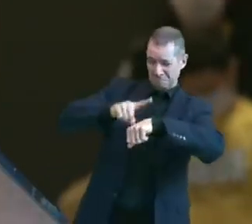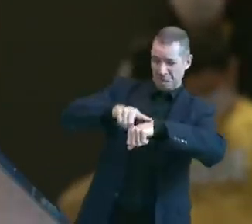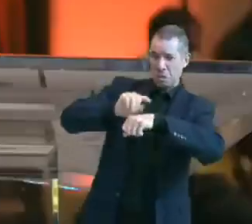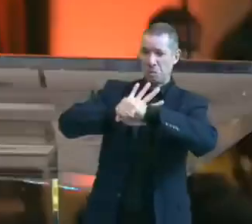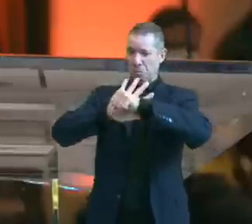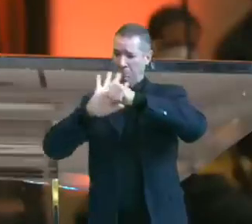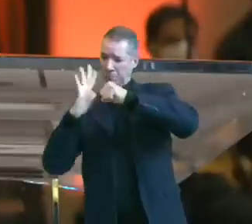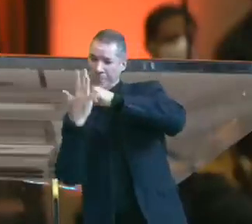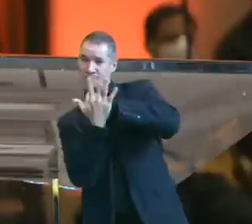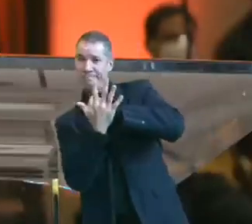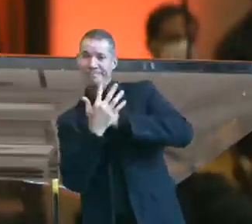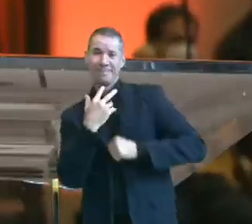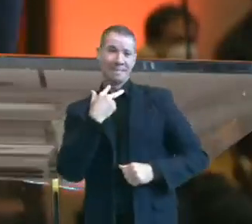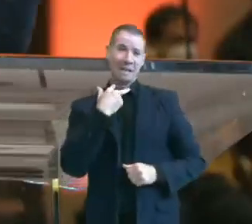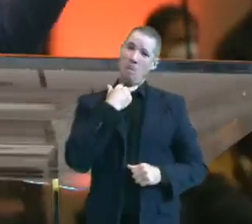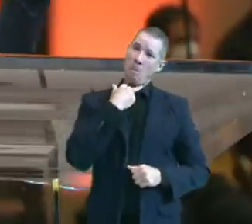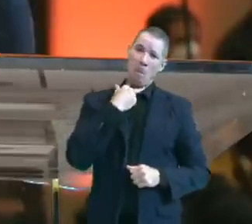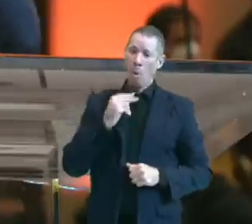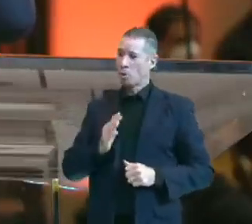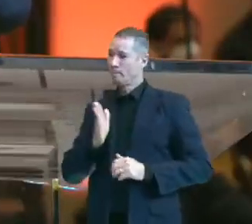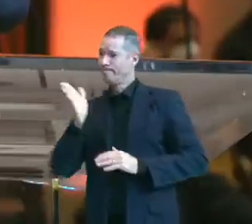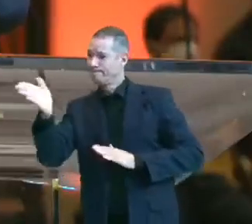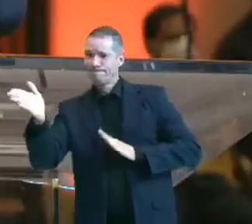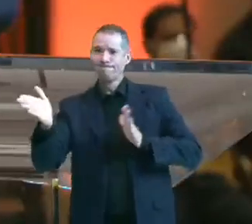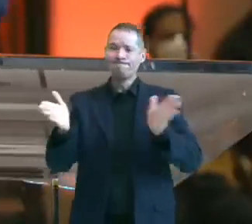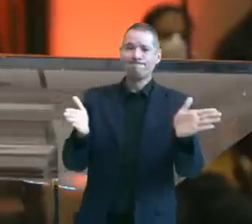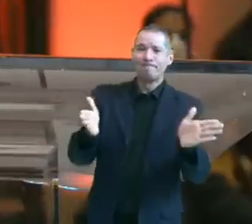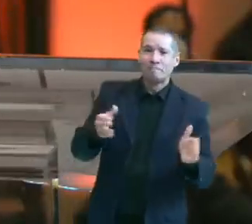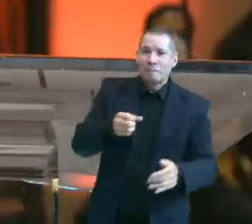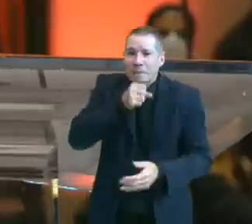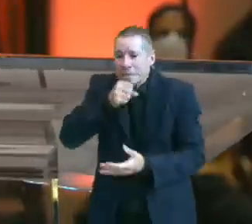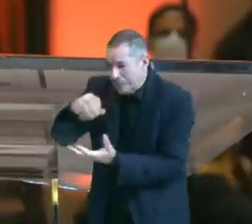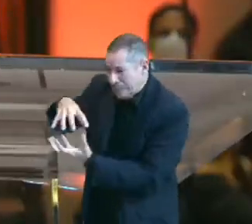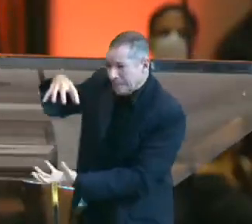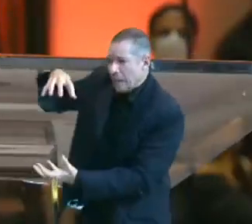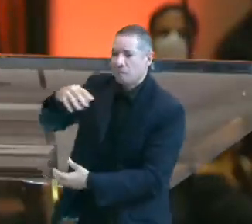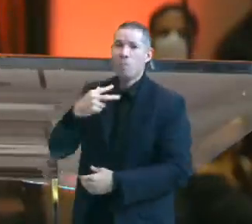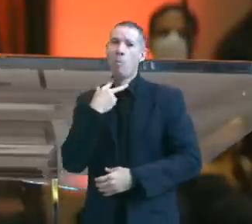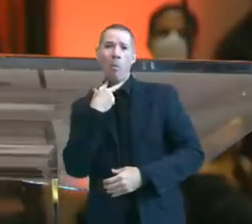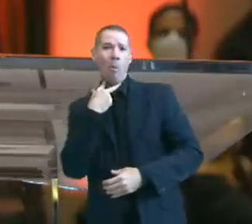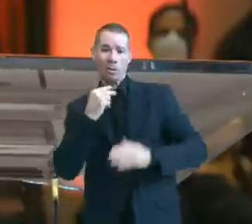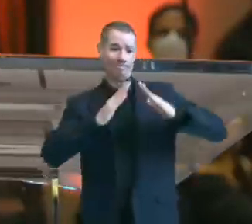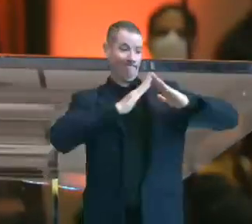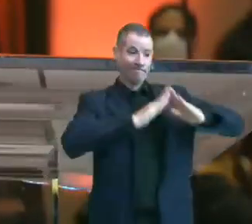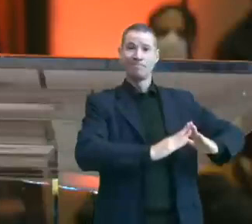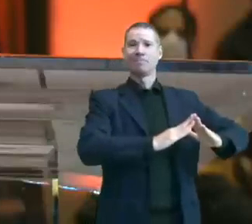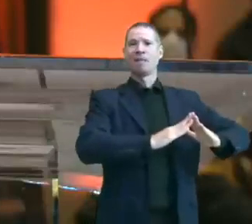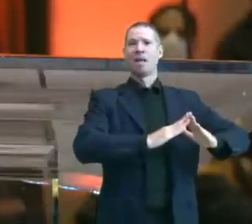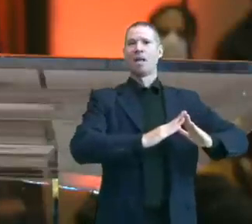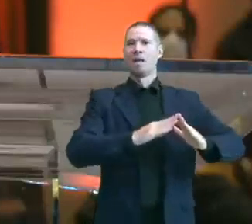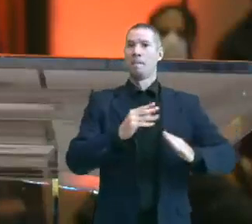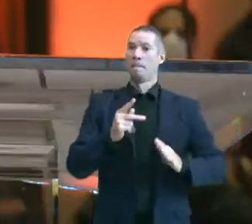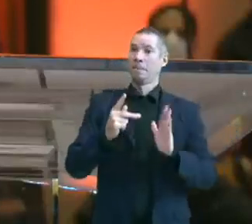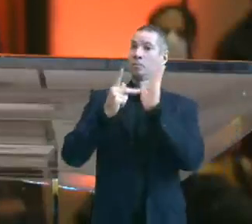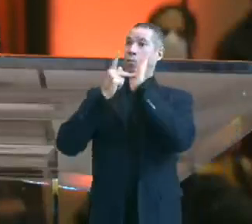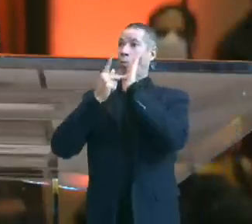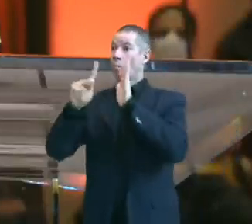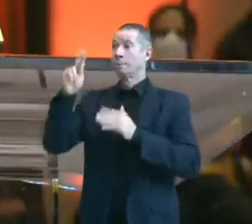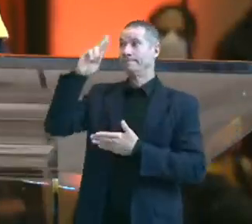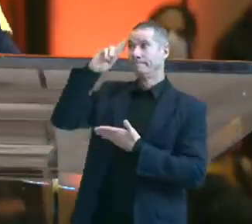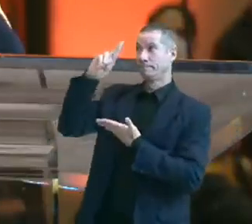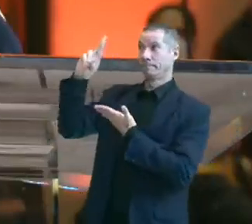pandemia ela não pode estar saindo, é uma senhora de idade, ela não pode sair, mas ela se comprometeu com o